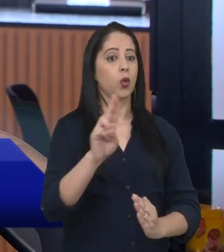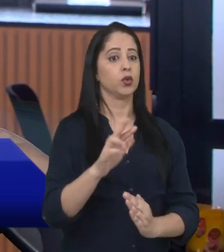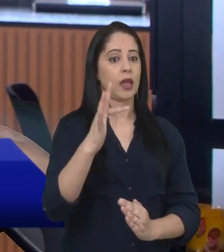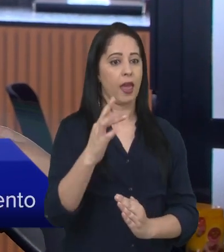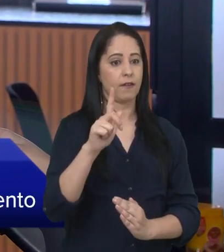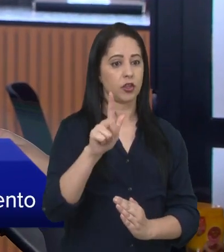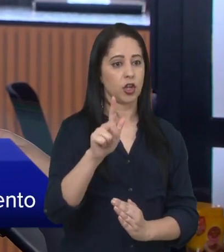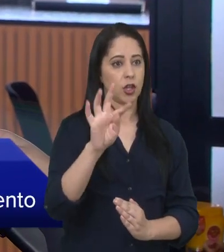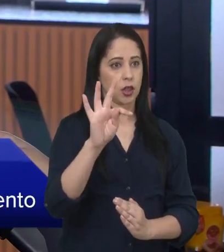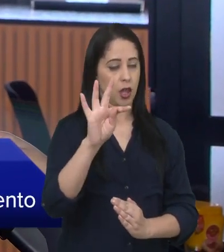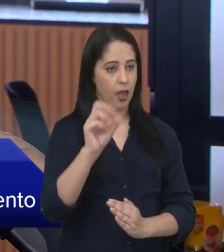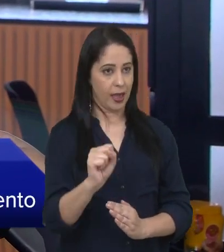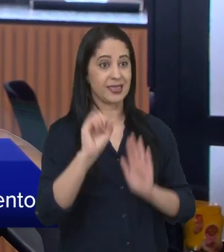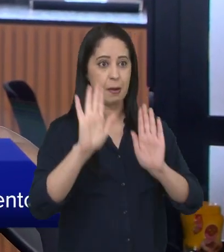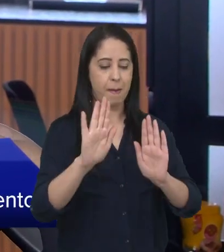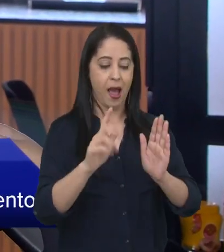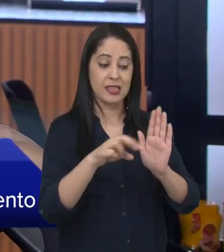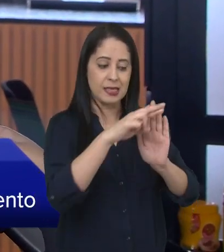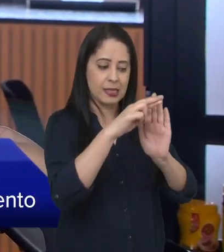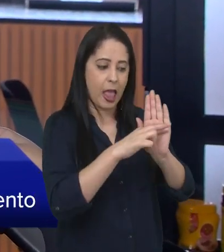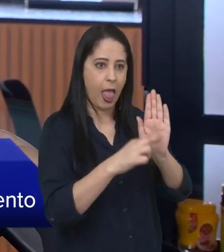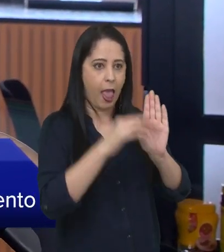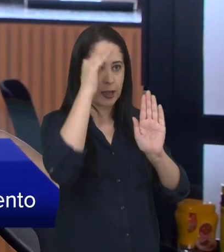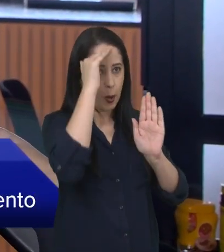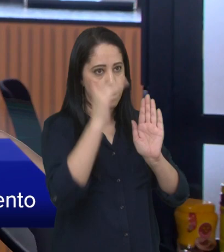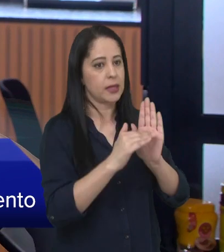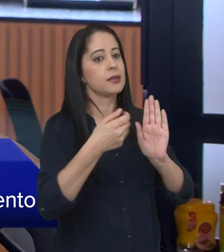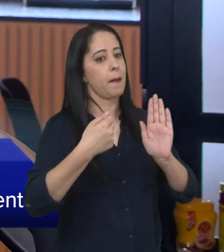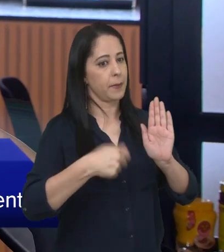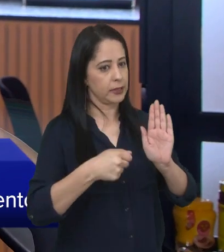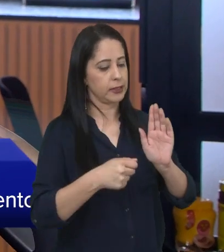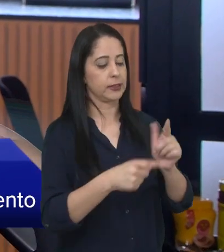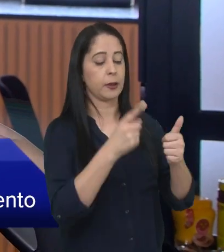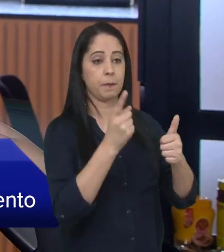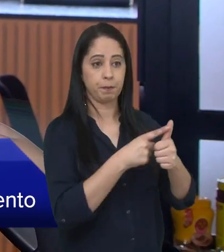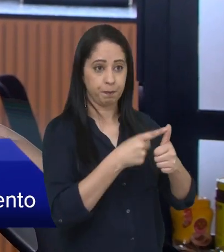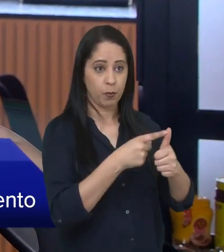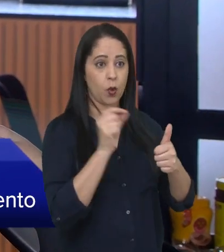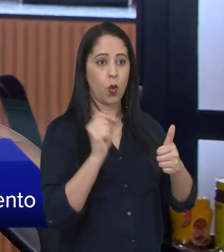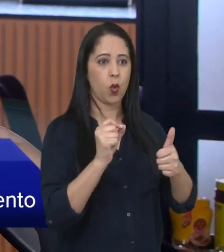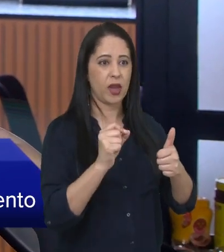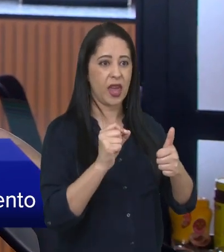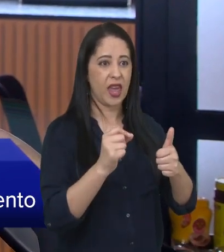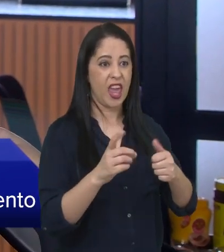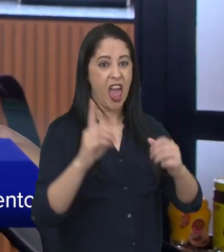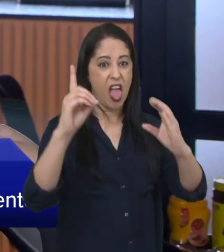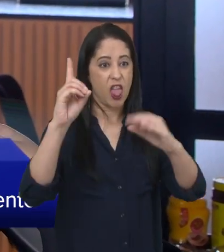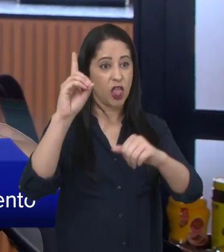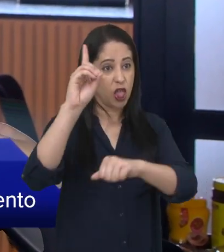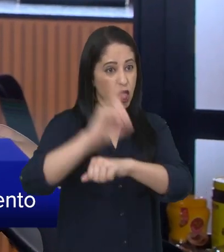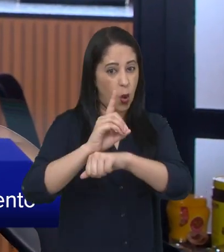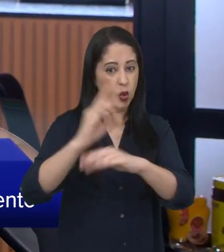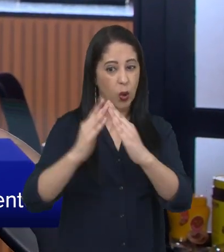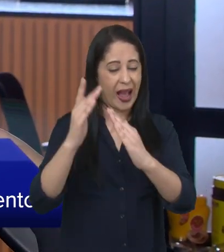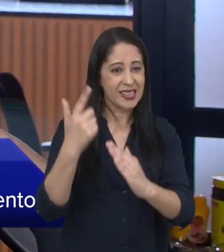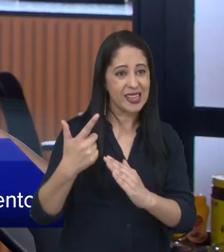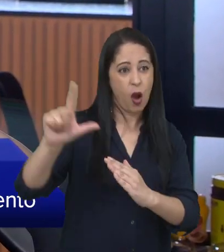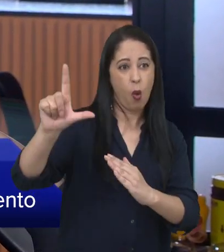de garantia desde que ela Estabeleça algumas regras né uma delas a pessoa não pode ter imóvel